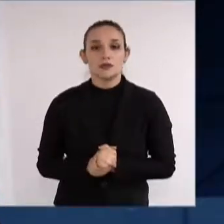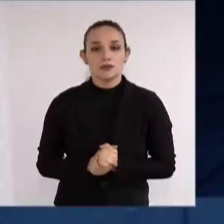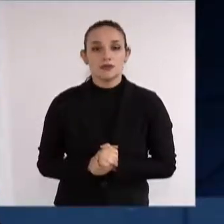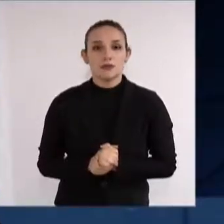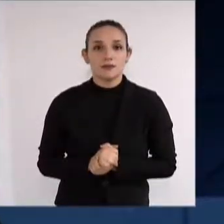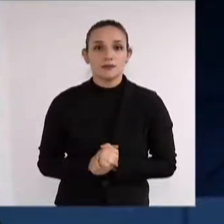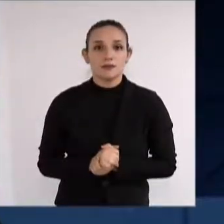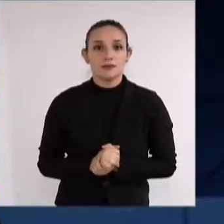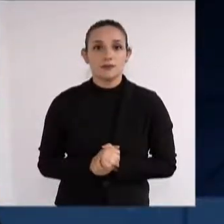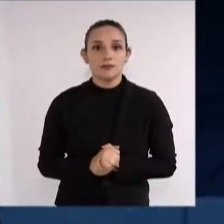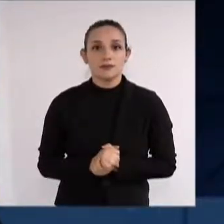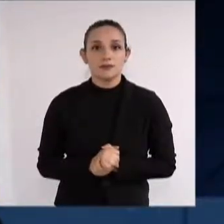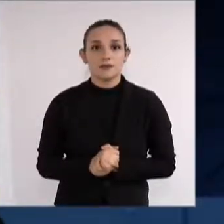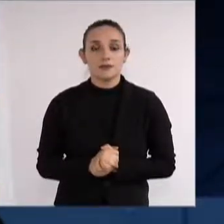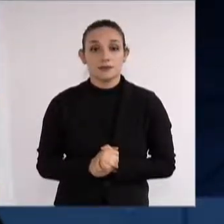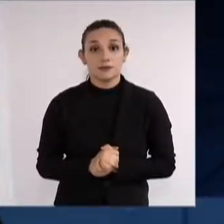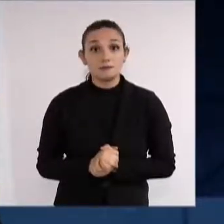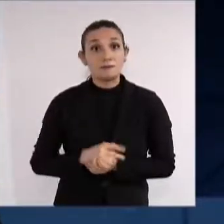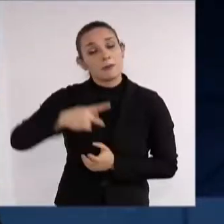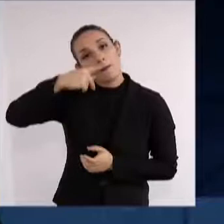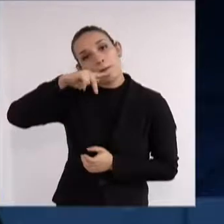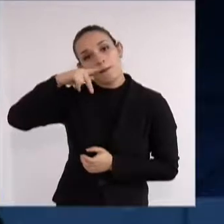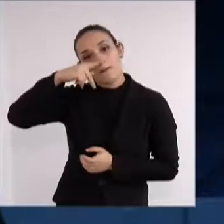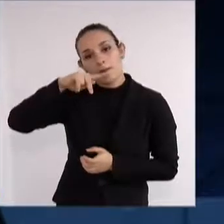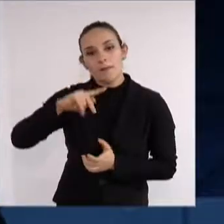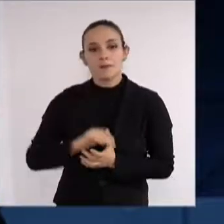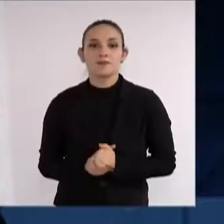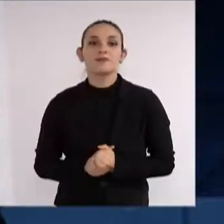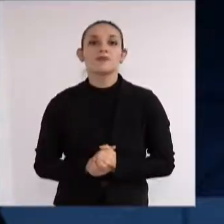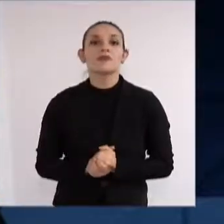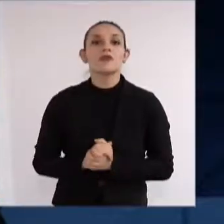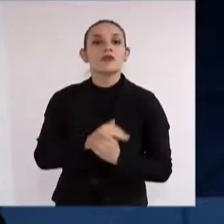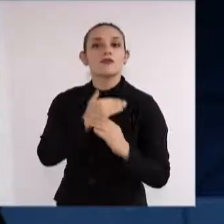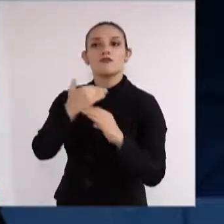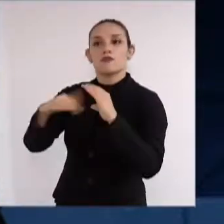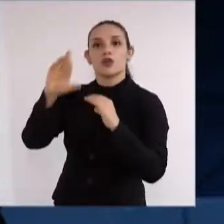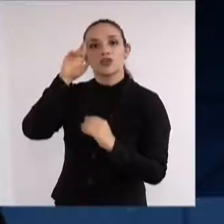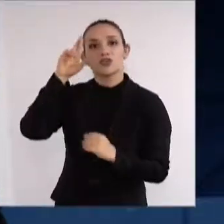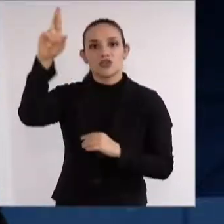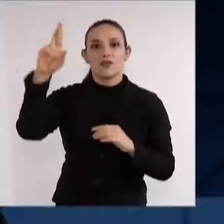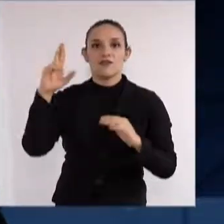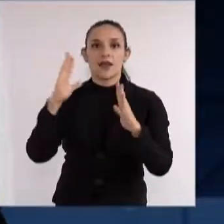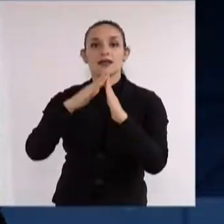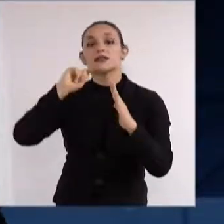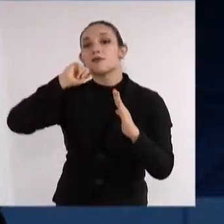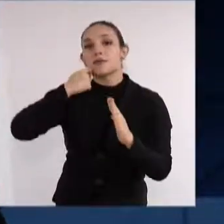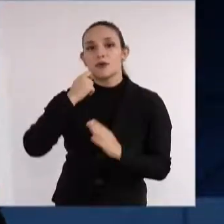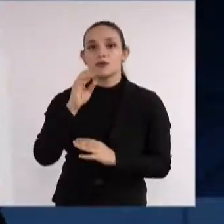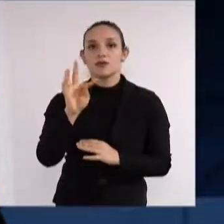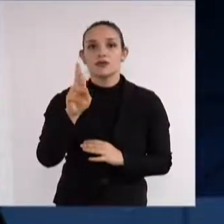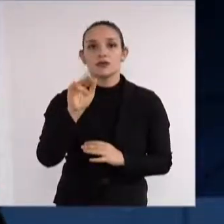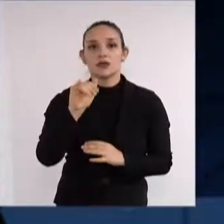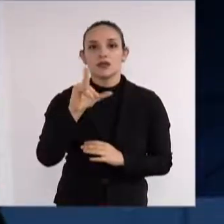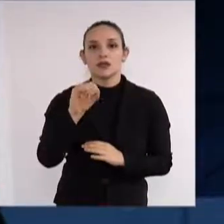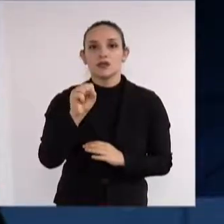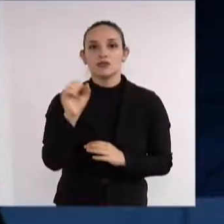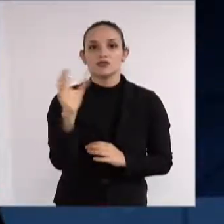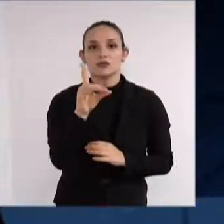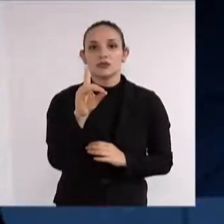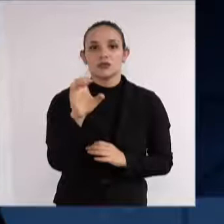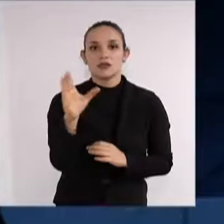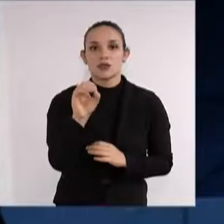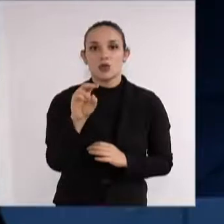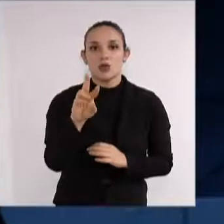deputado Dr. Paulo Silve, endereçado aos proprietários da panificadora Trigos de Ouro, pela excelência